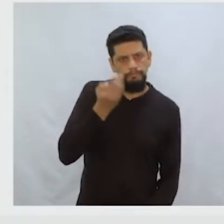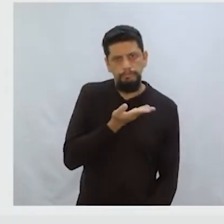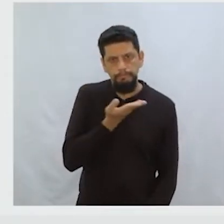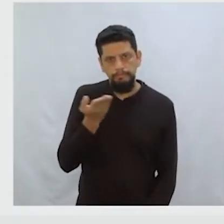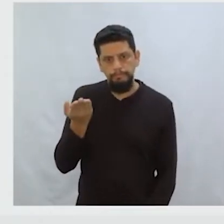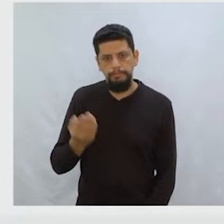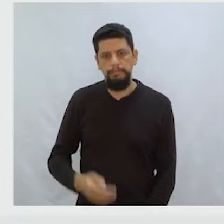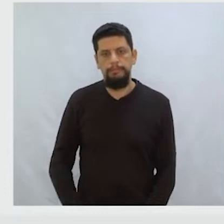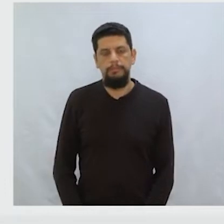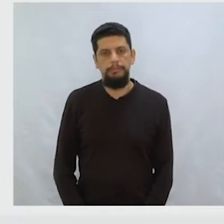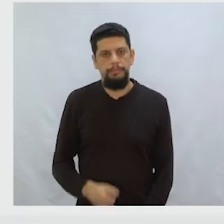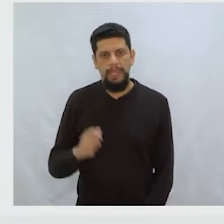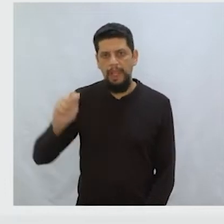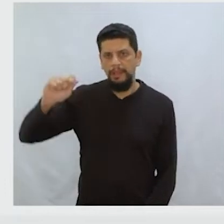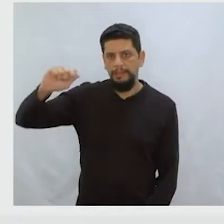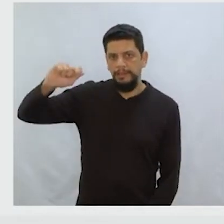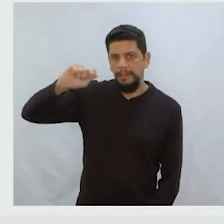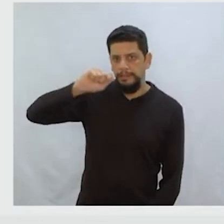acham?